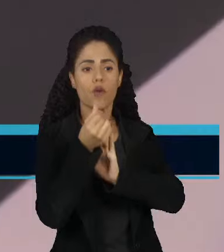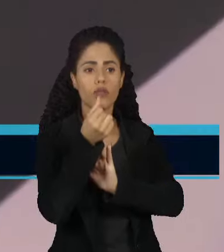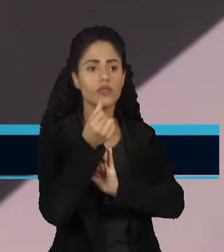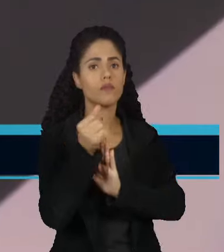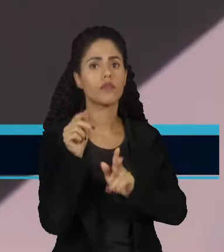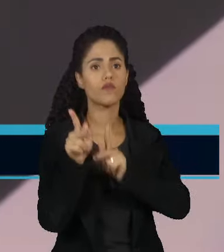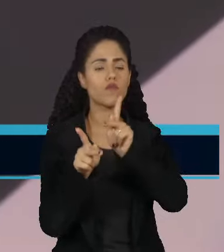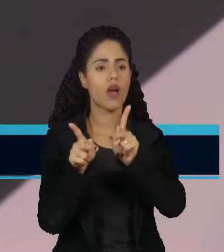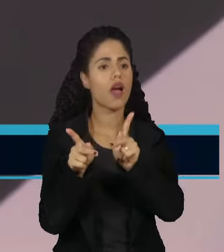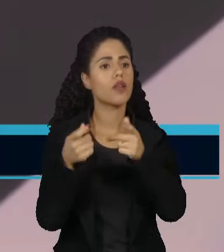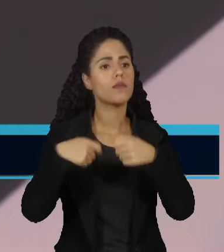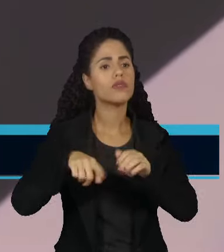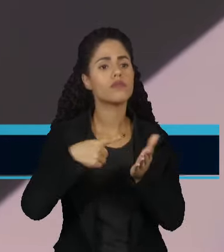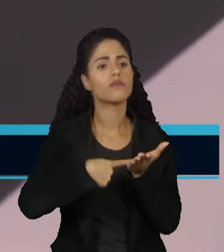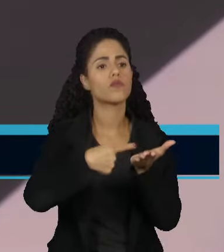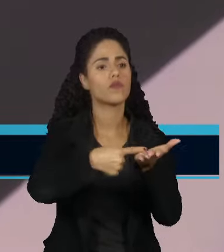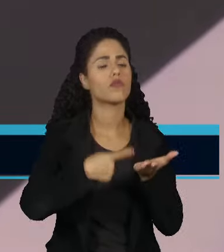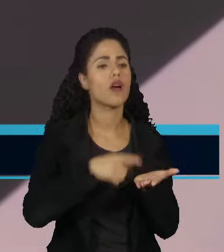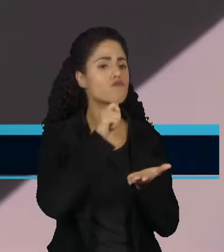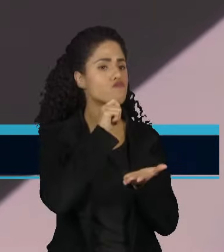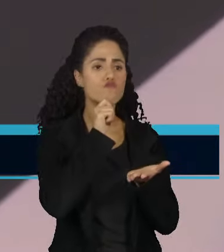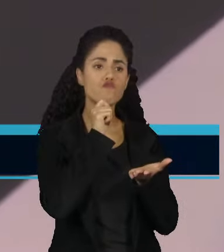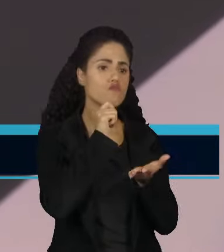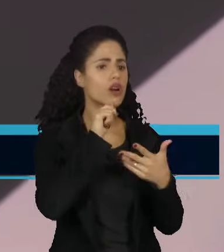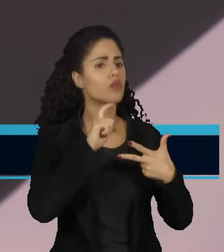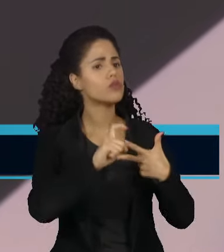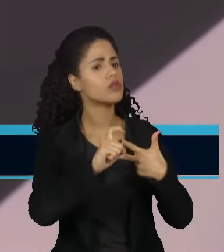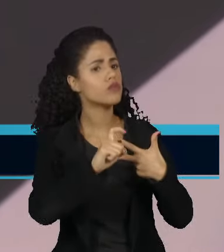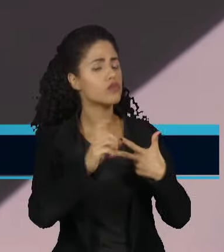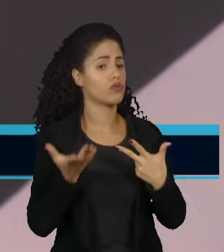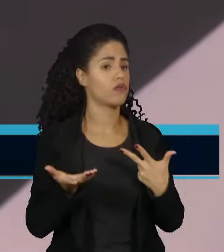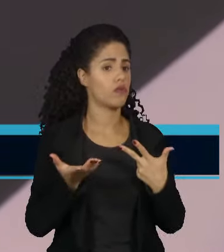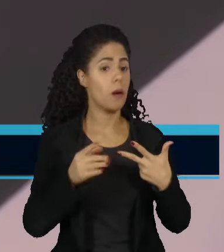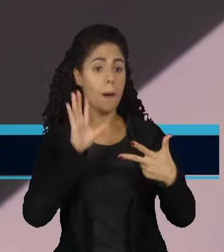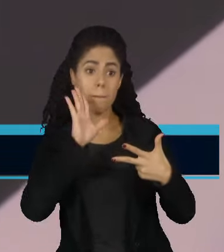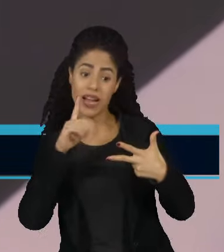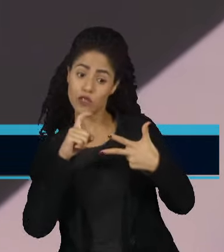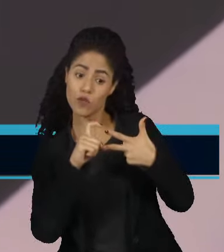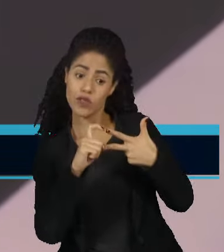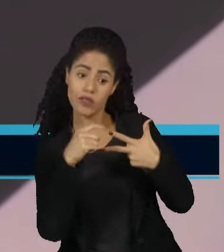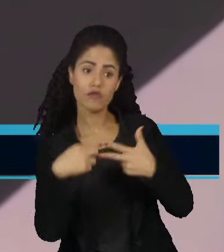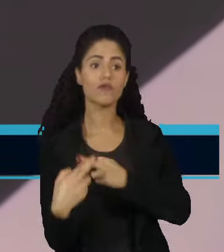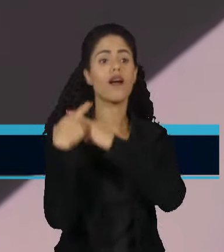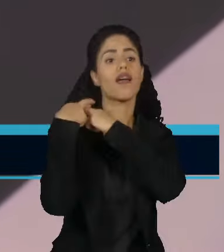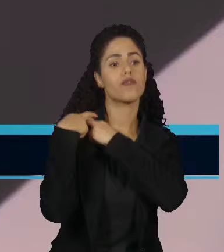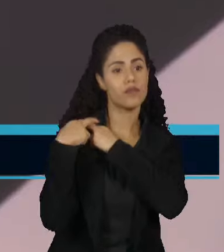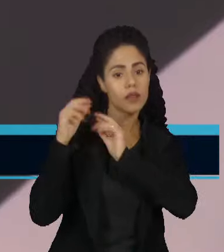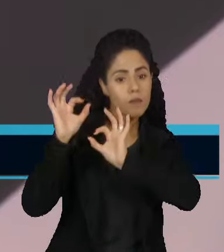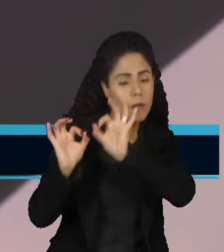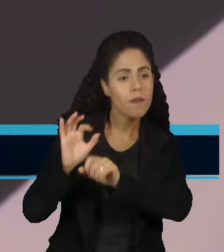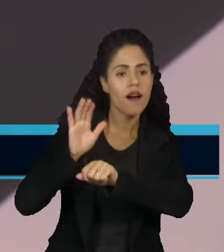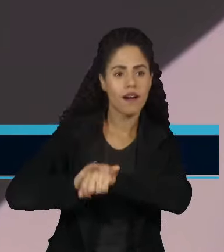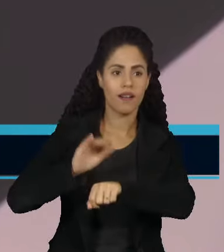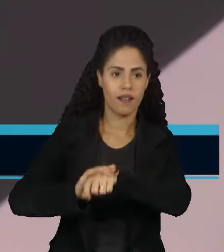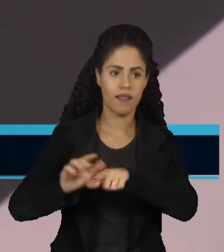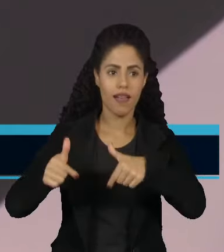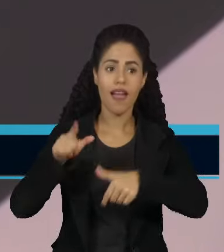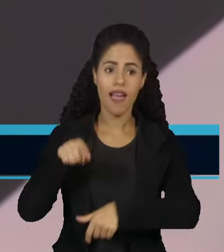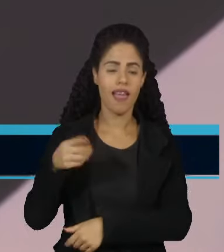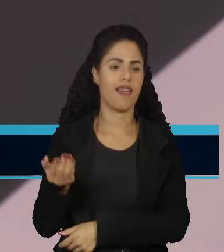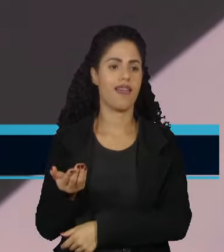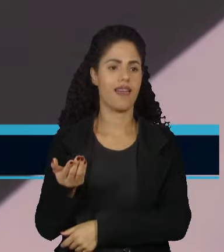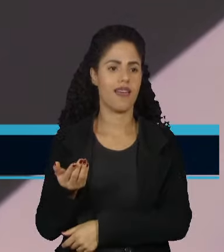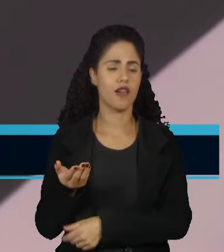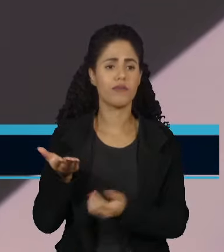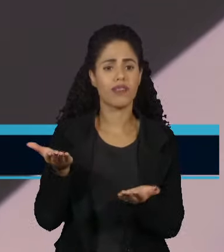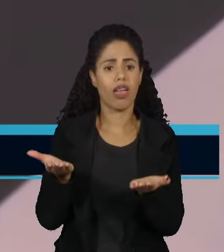sem necessariamente negociar com o Poder Executivo, que é responsável por planejar e executar as políticas públicas. E isso estava